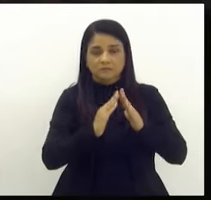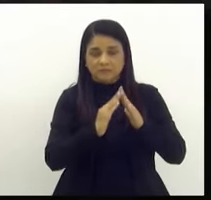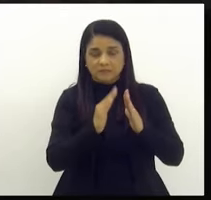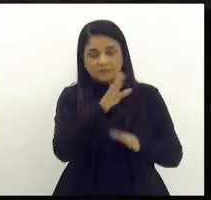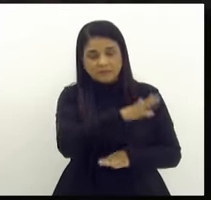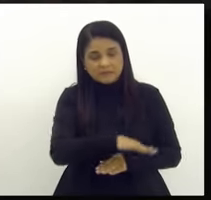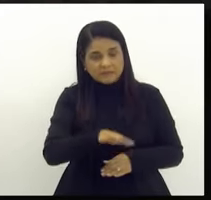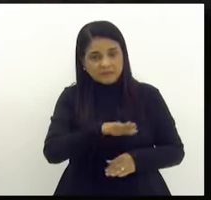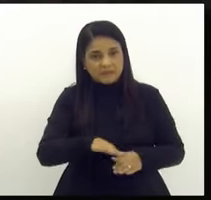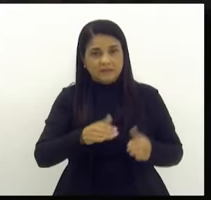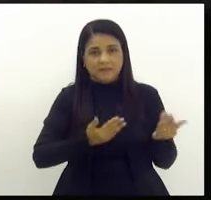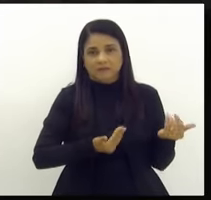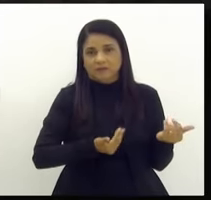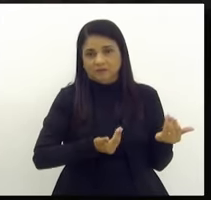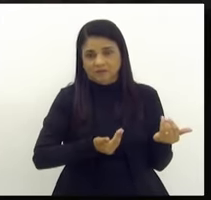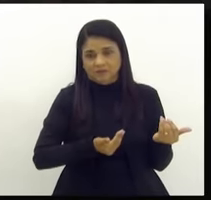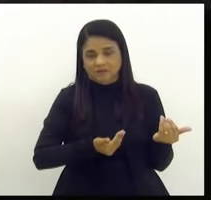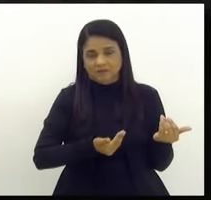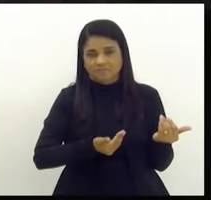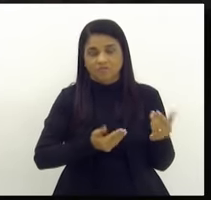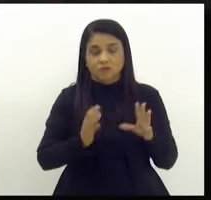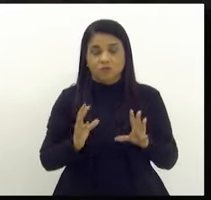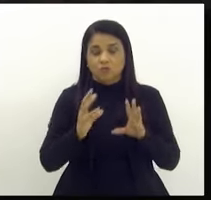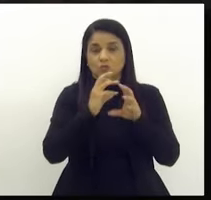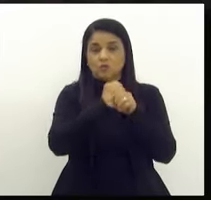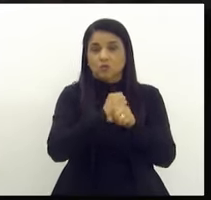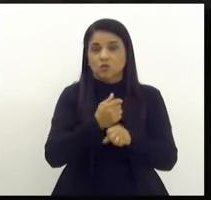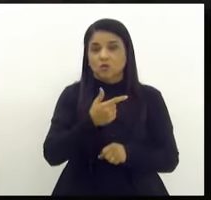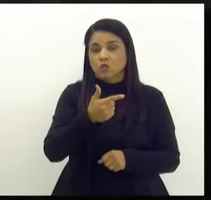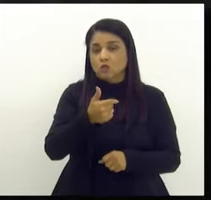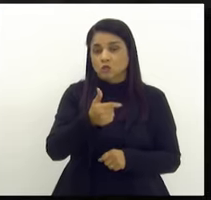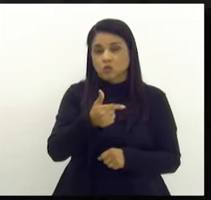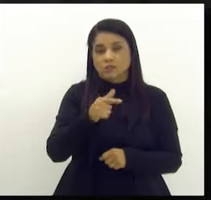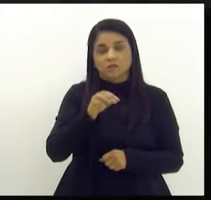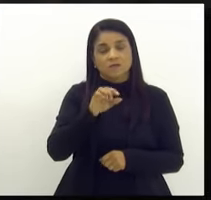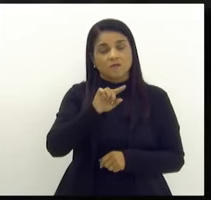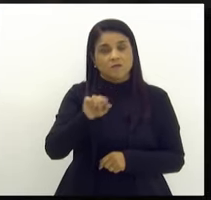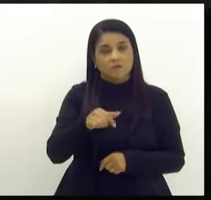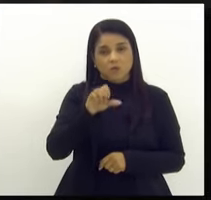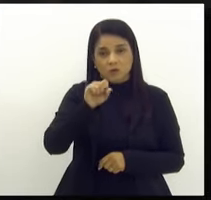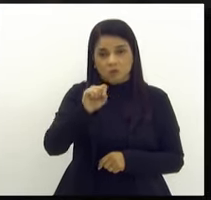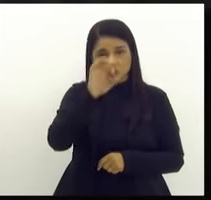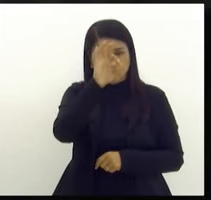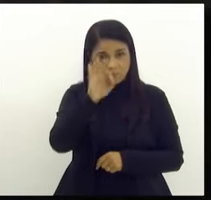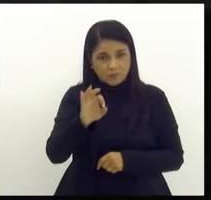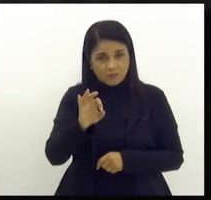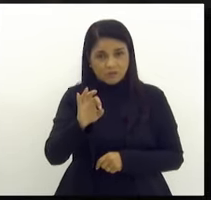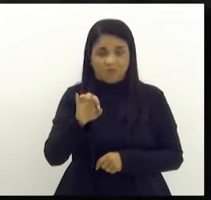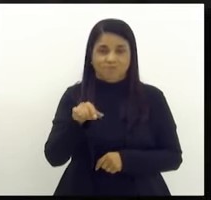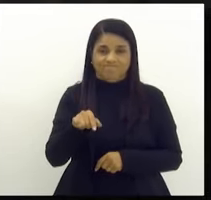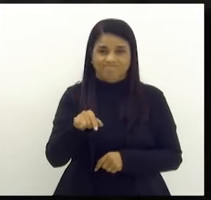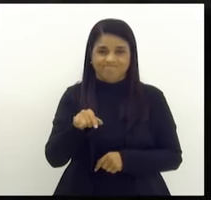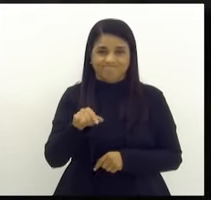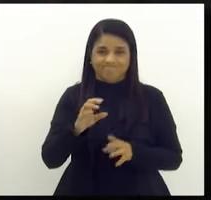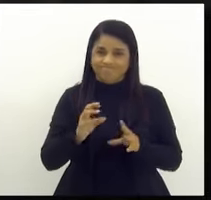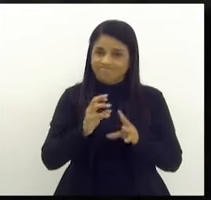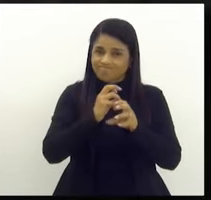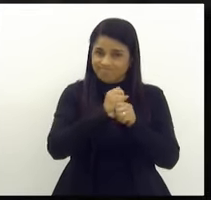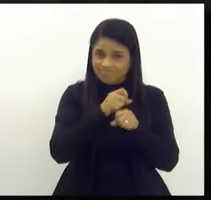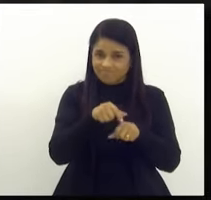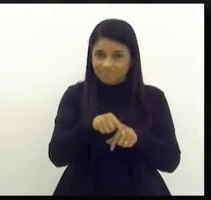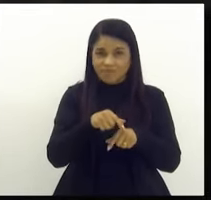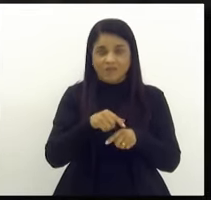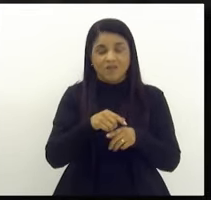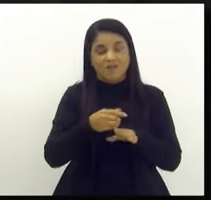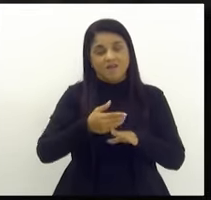crianças e adolescentes totalizando 12,8 um percentual que só fica atrás de